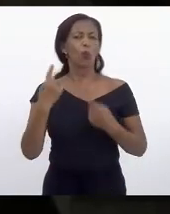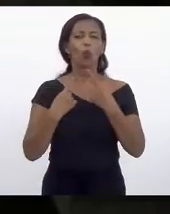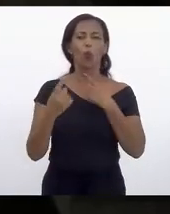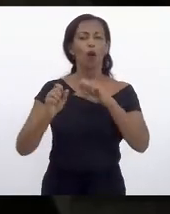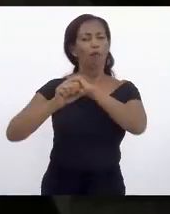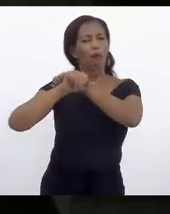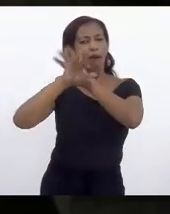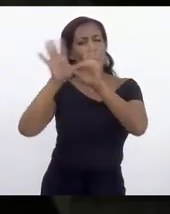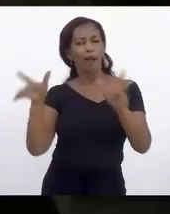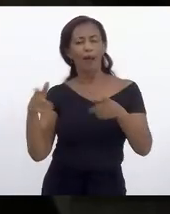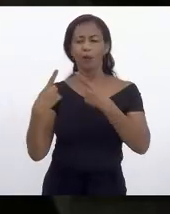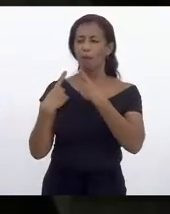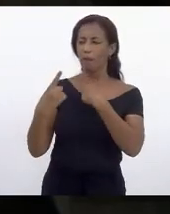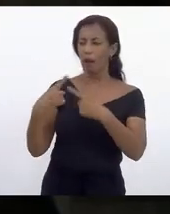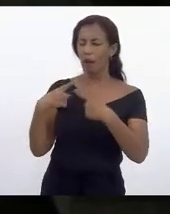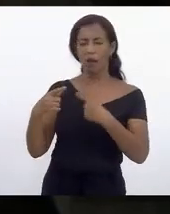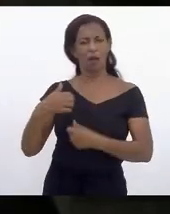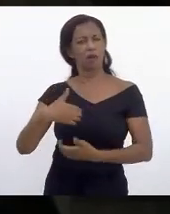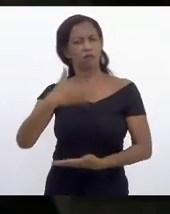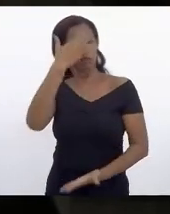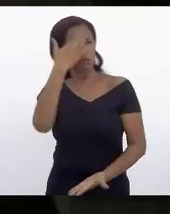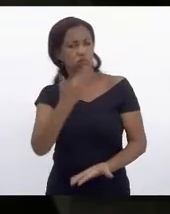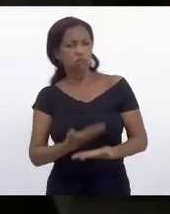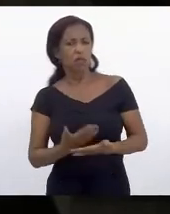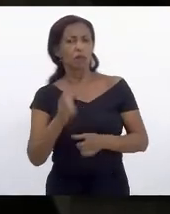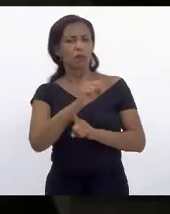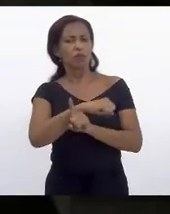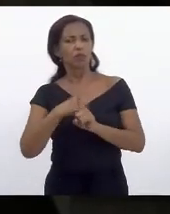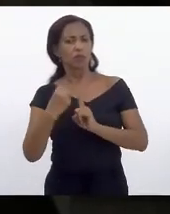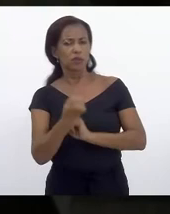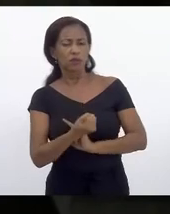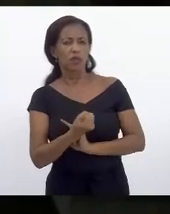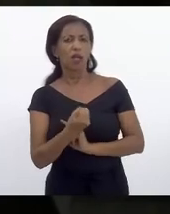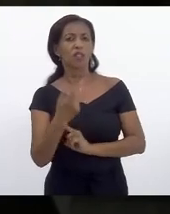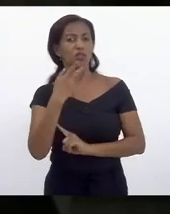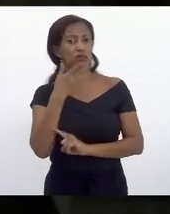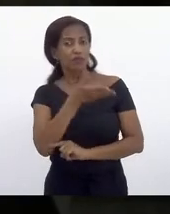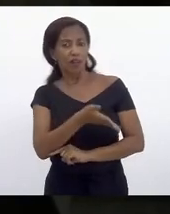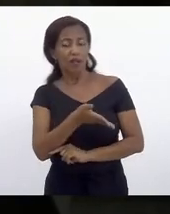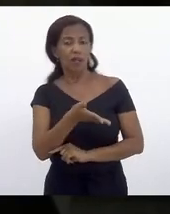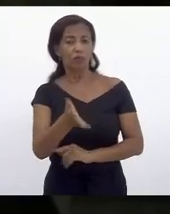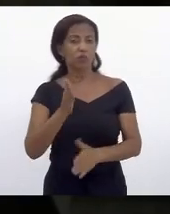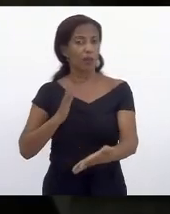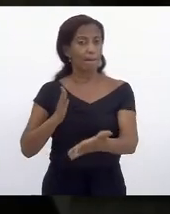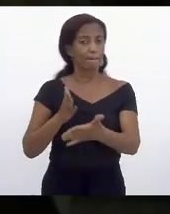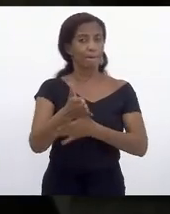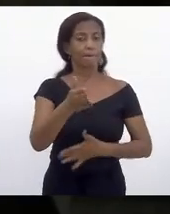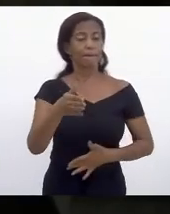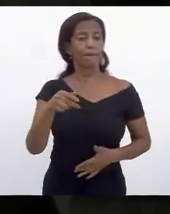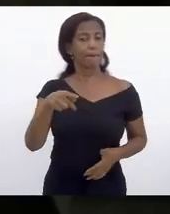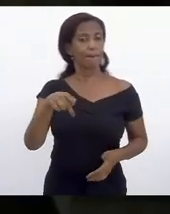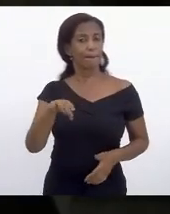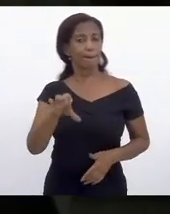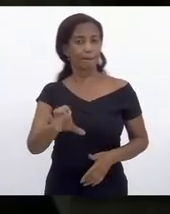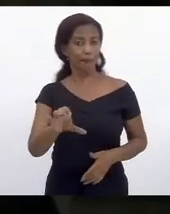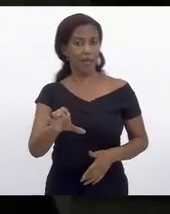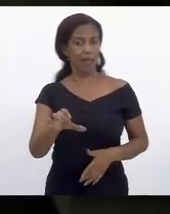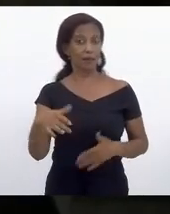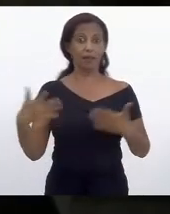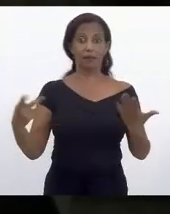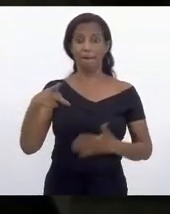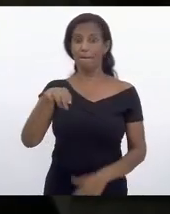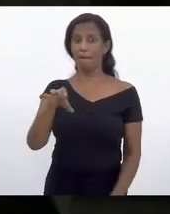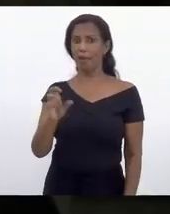debates fundamentados, debates muito francos com a sociedade brasileira, dissemos que aquilo, que a aprovação da PEC, da então